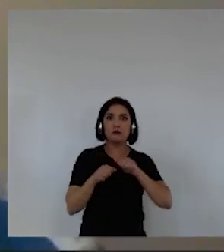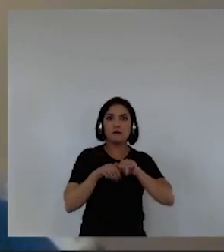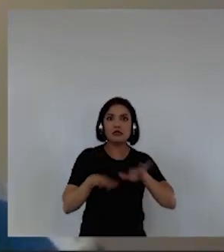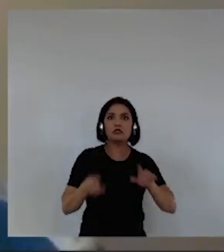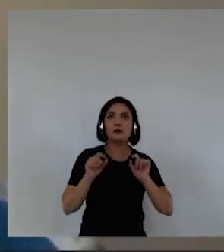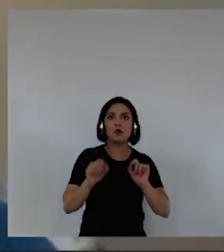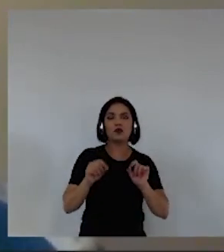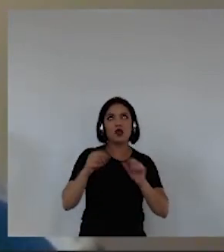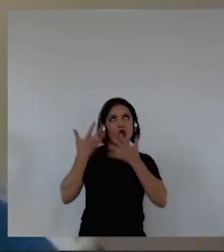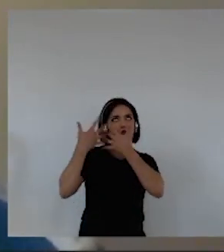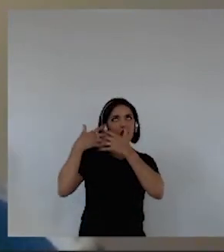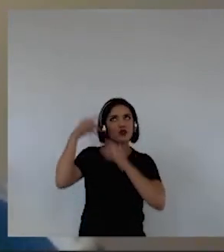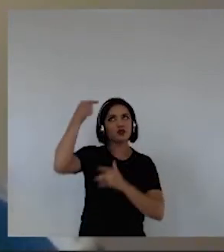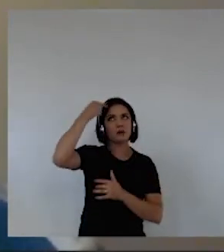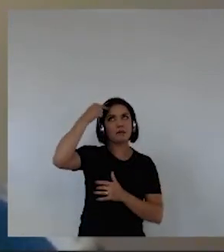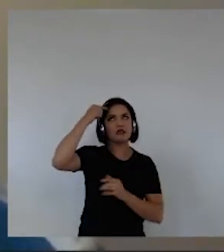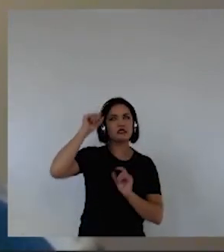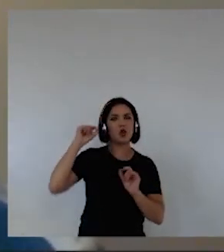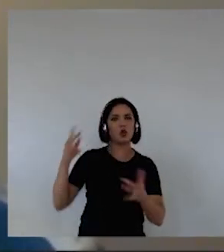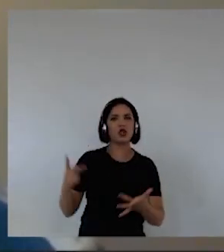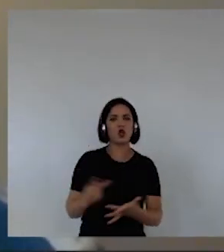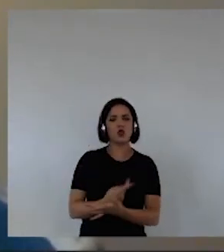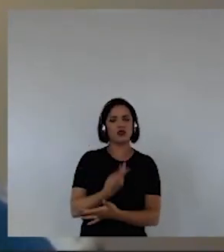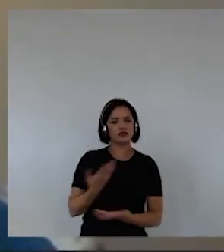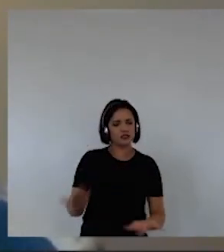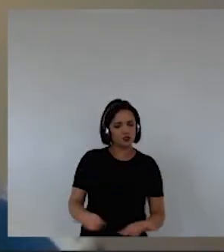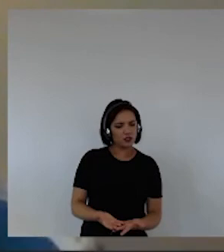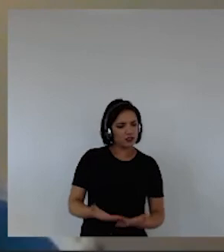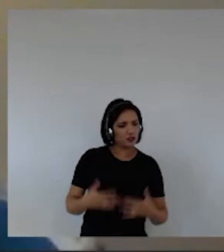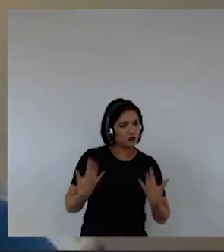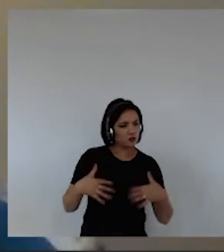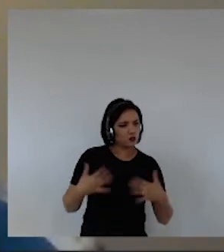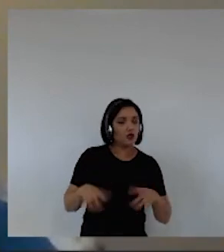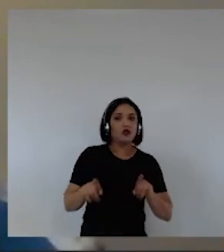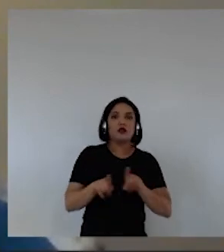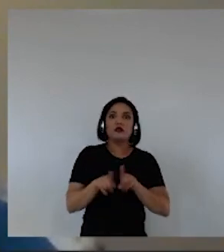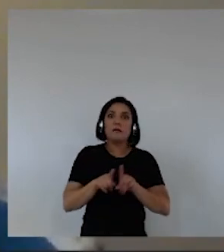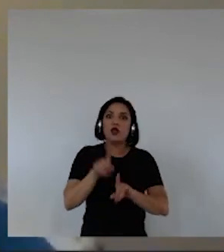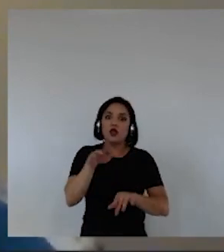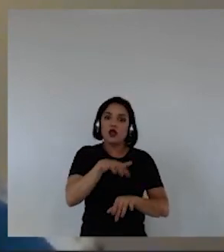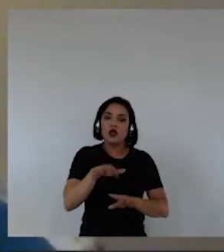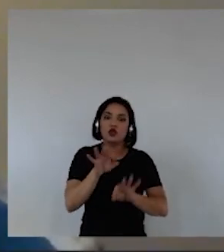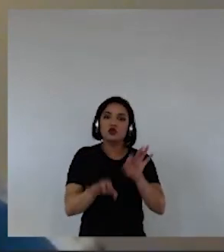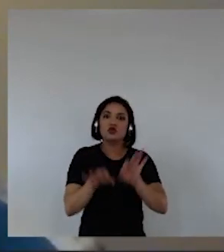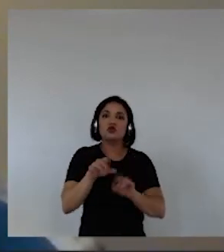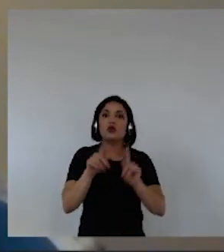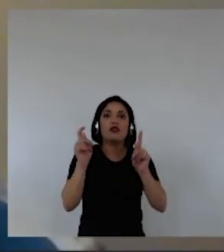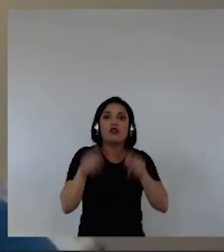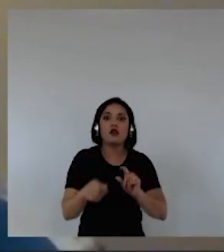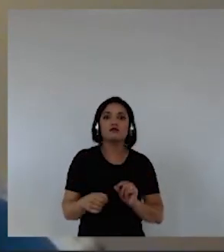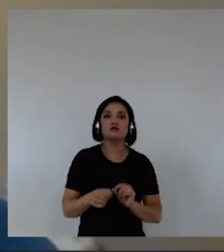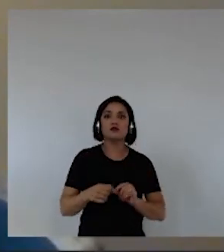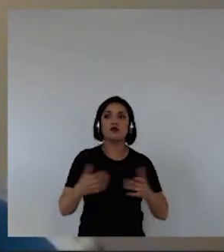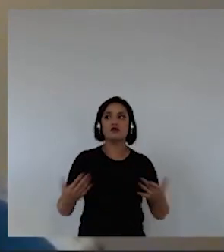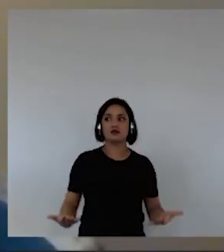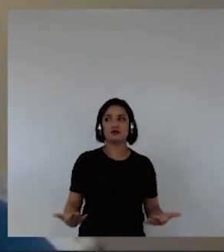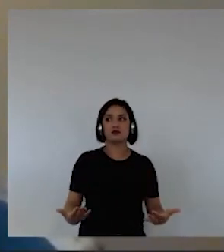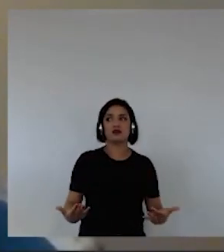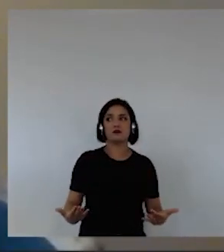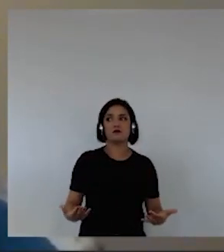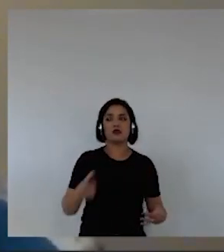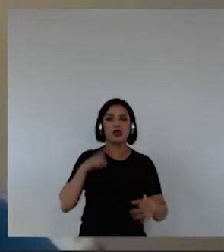primeiro, refletir sobre tudo aquilo que nos ocorre nesse momento. E, dentro da área jurídica, o que é possível fazer, a não